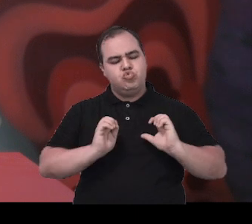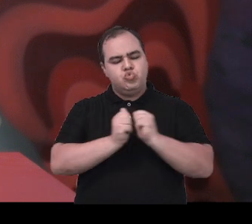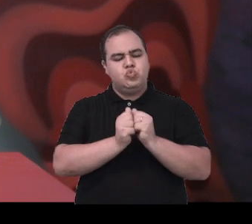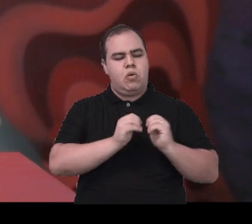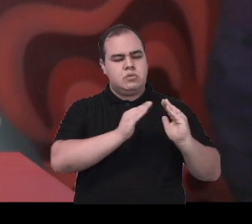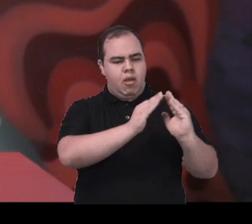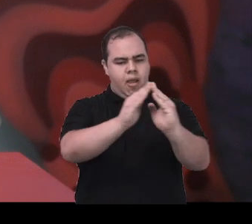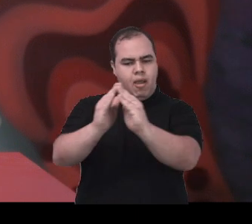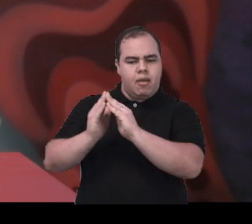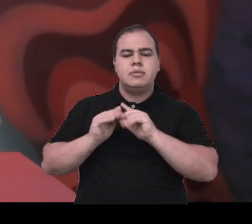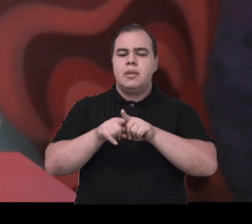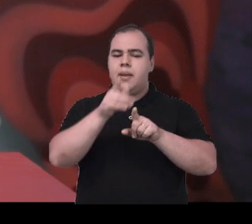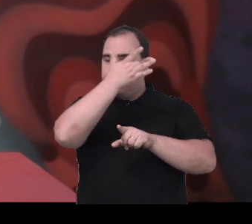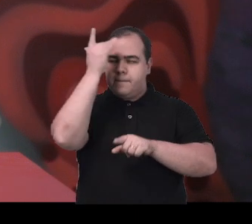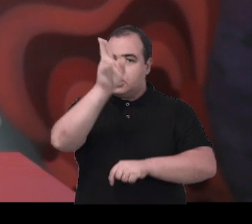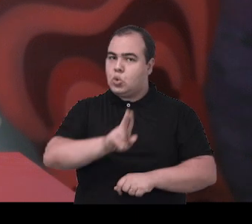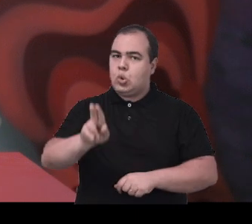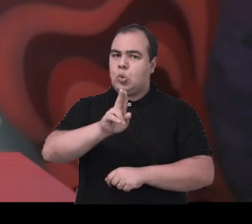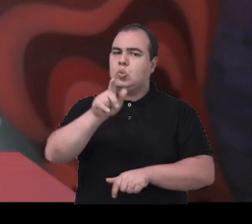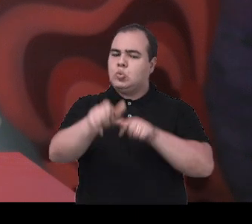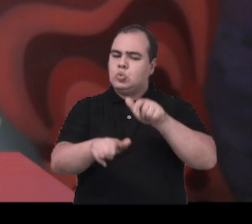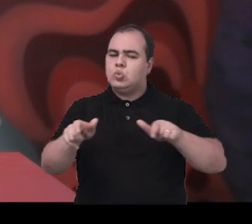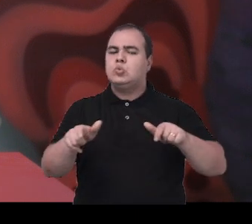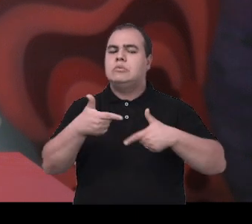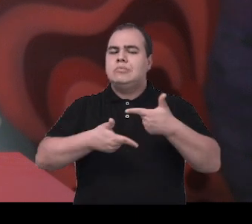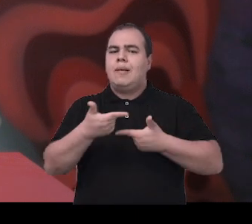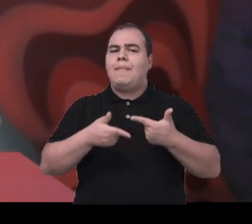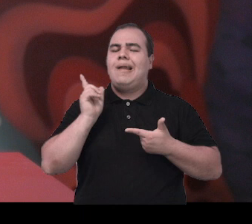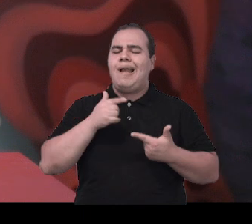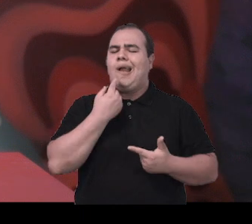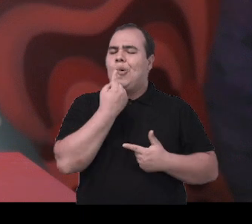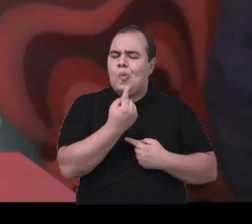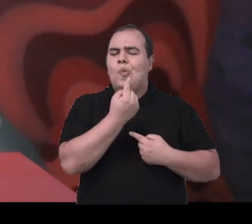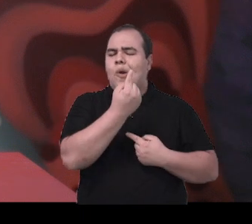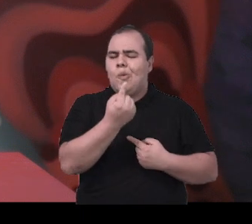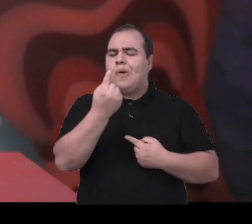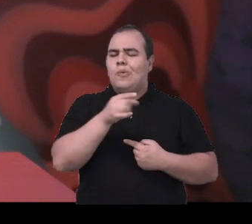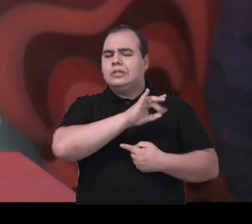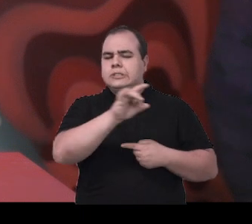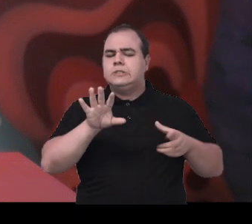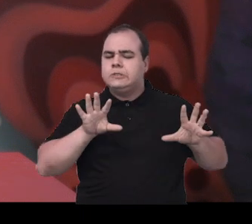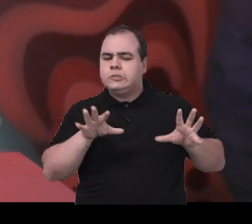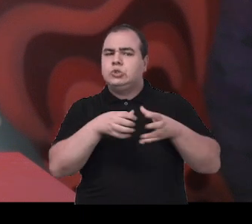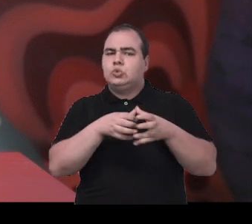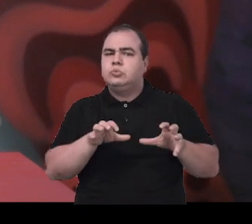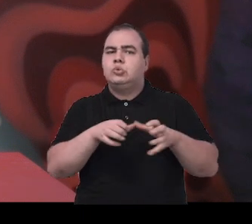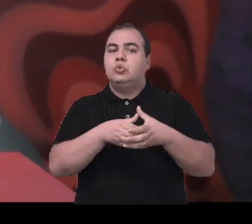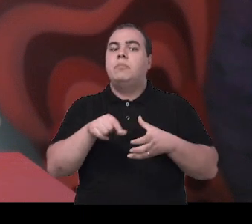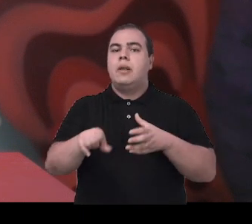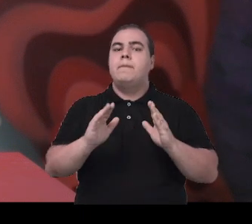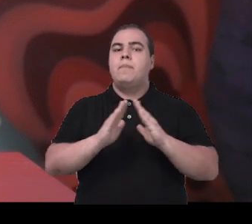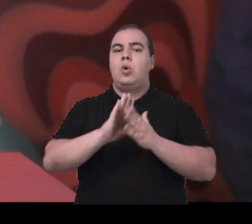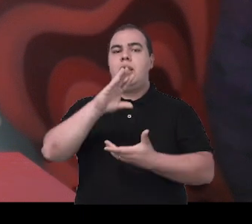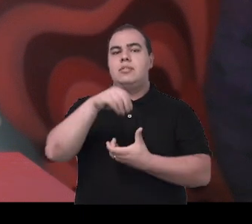às moradias e aos usuários, como foi um processo muito um a um e delicado de formar grupos para